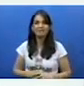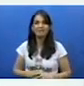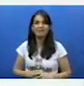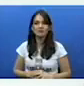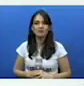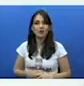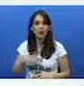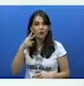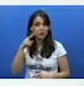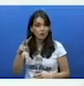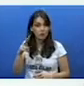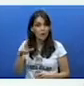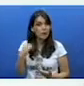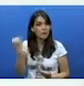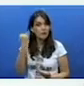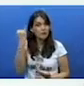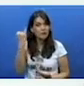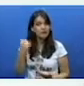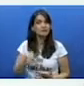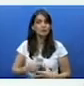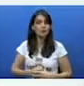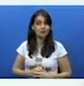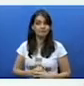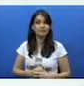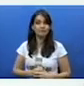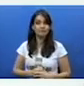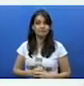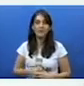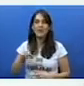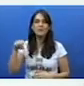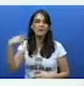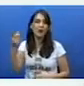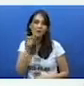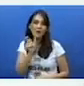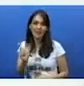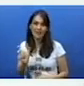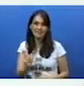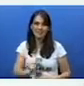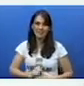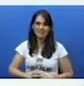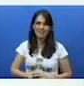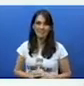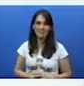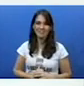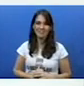Viu como é importante? O próximo, ó.